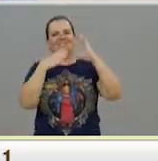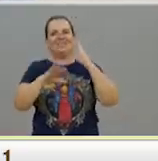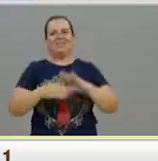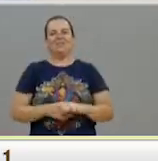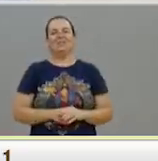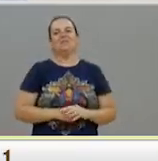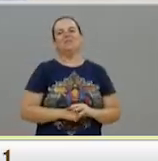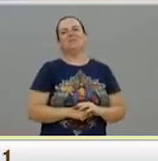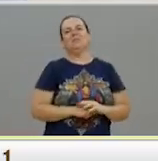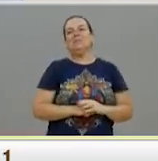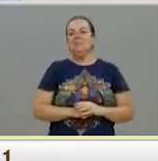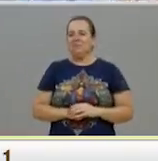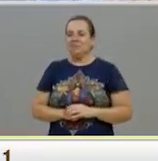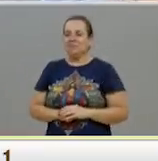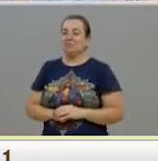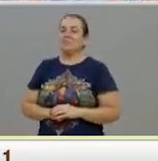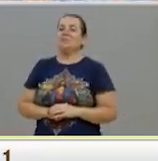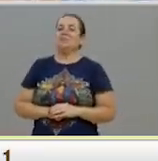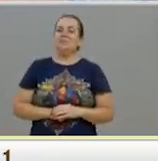terminar.